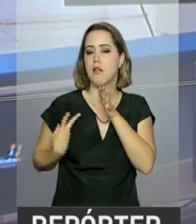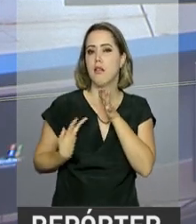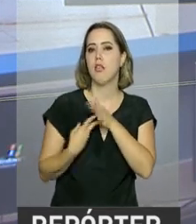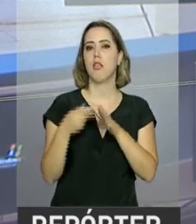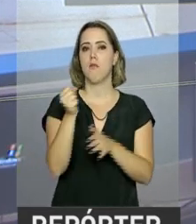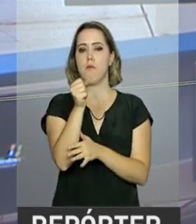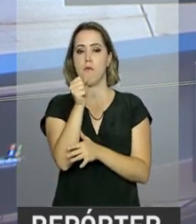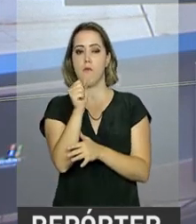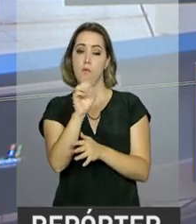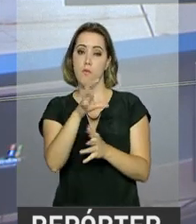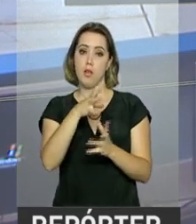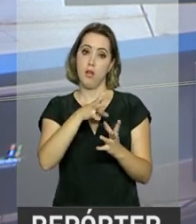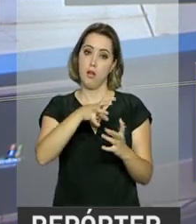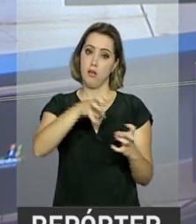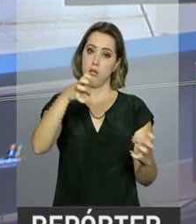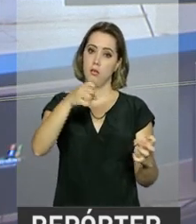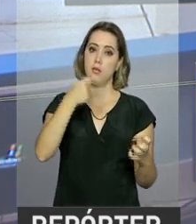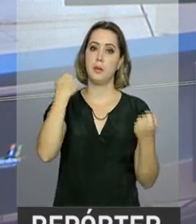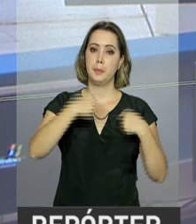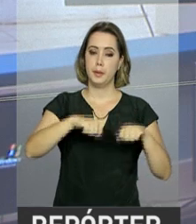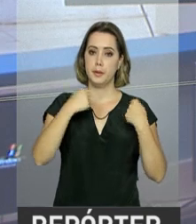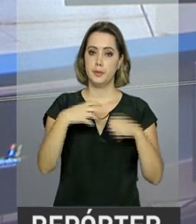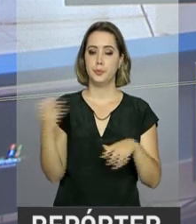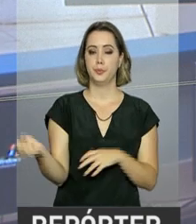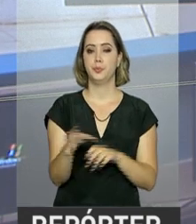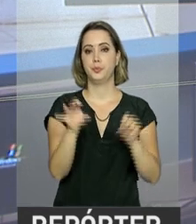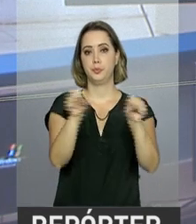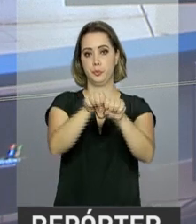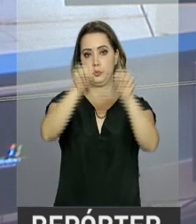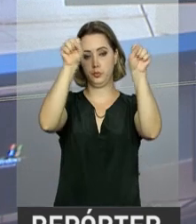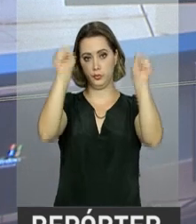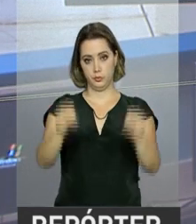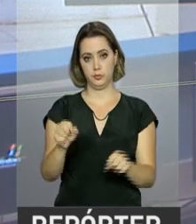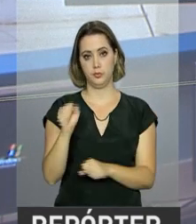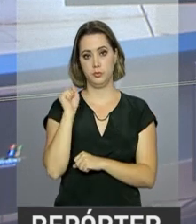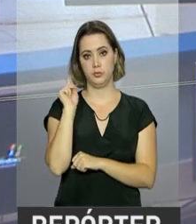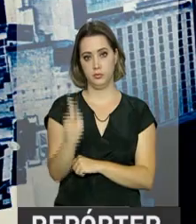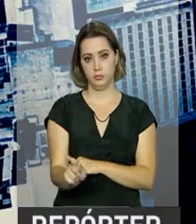envelhecimento é a necessidade de reformar o sistema